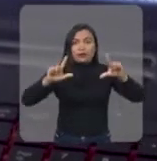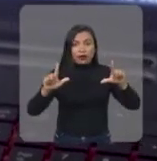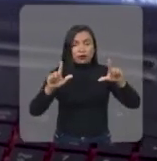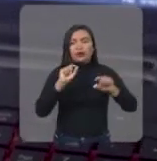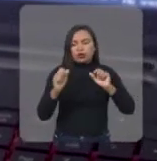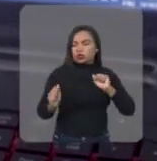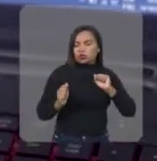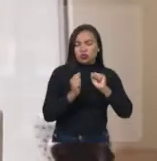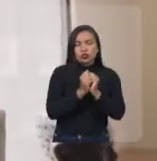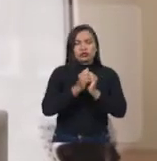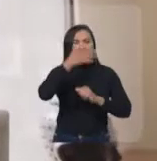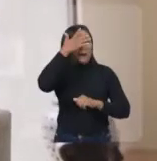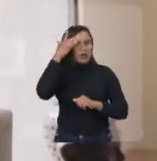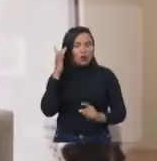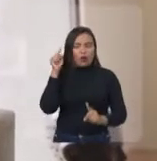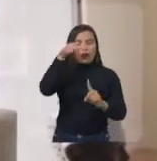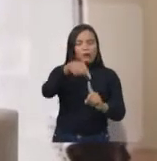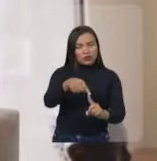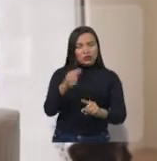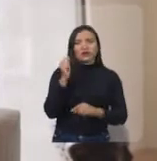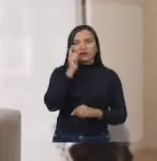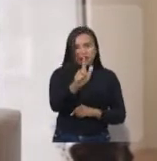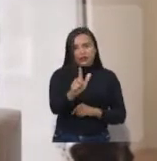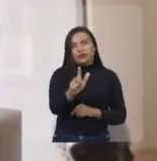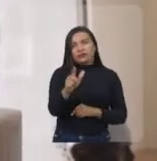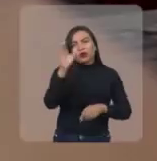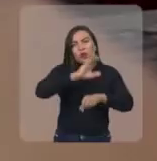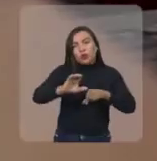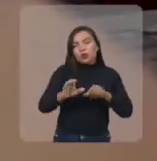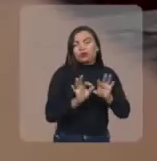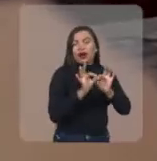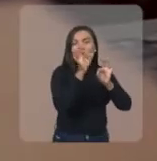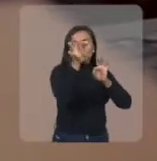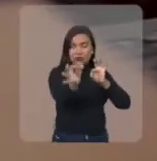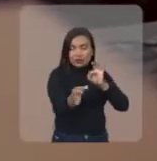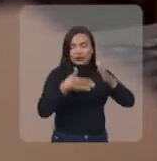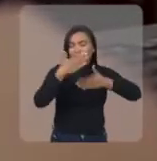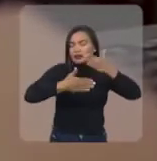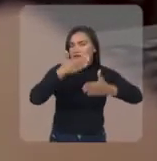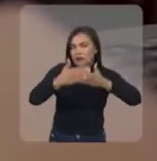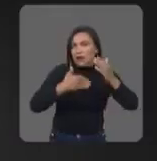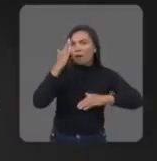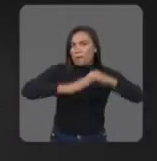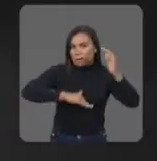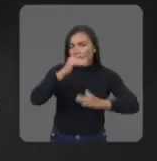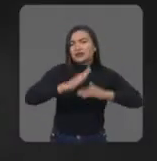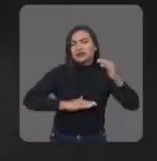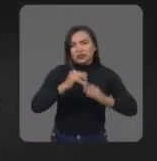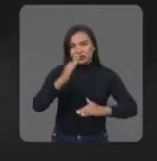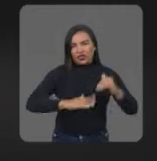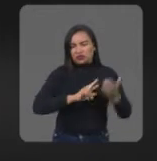seus objetivos. Cursos livres online que desenvolvem a competência em diferentes áreas. Mais